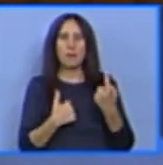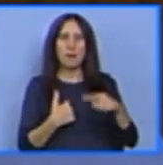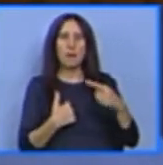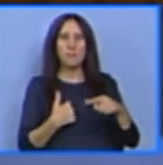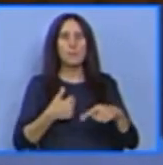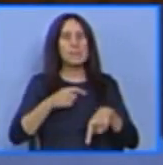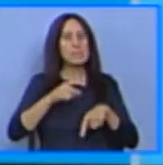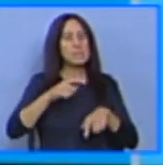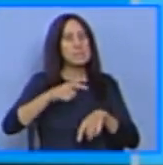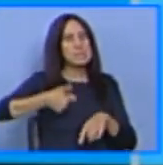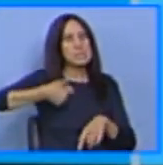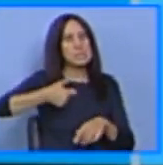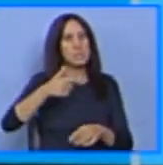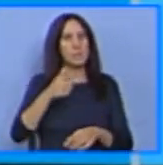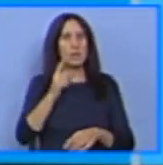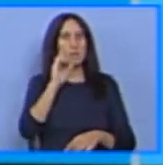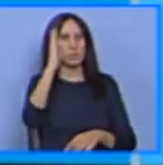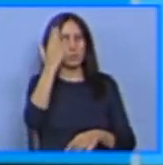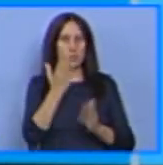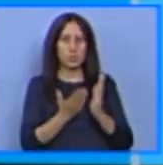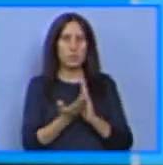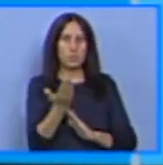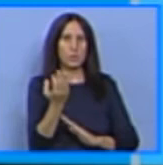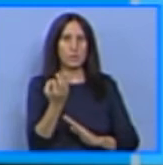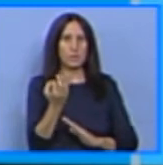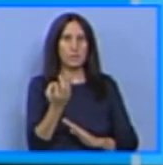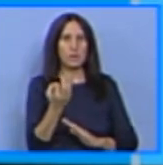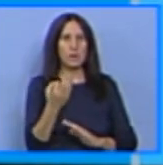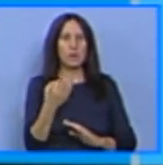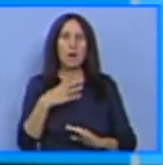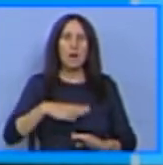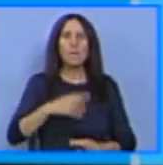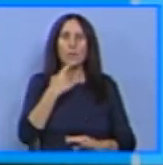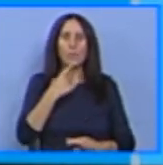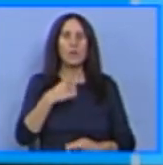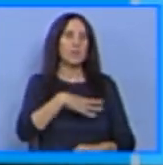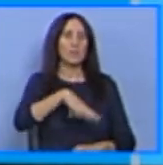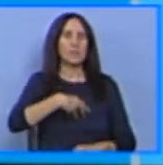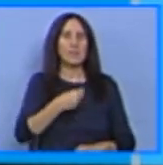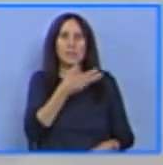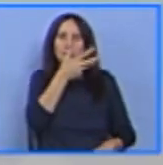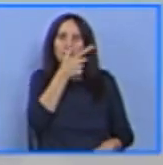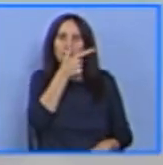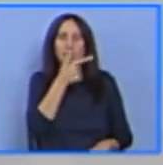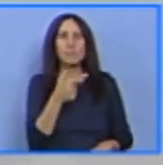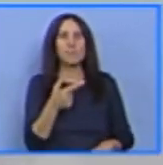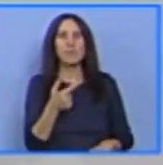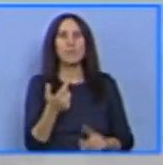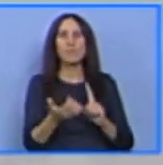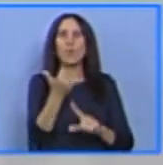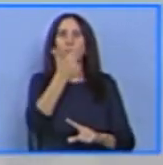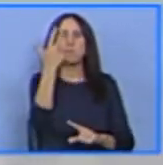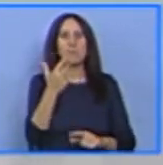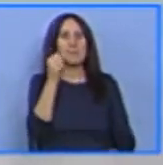elemento central, mas que de facto continua a ser muito importante. É uma grande ambição da humanidade, mas infelizmente ainda não completamente concretizada